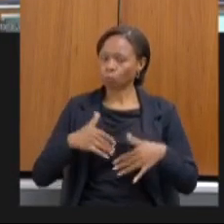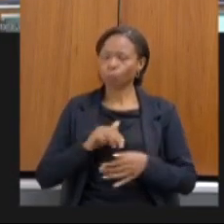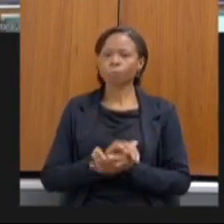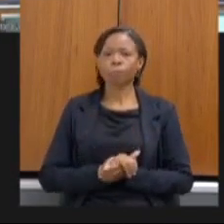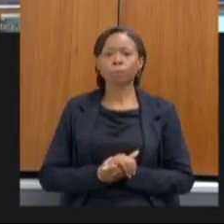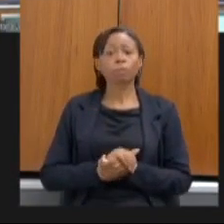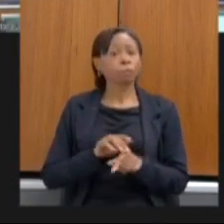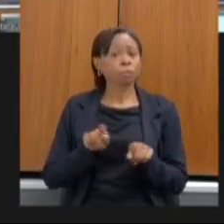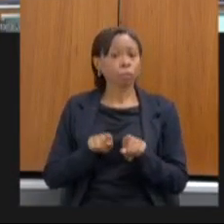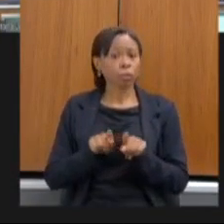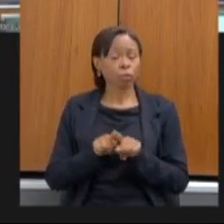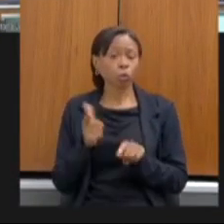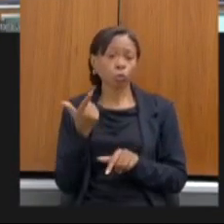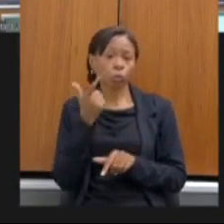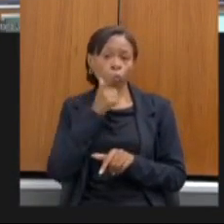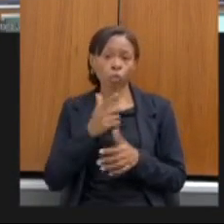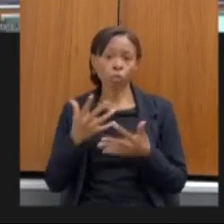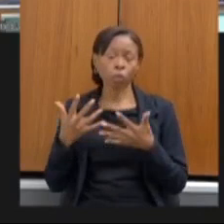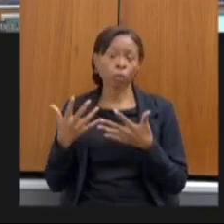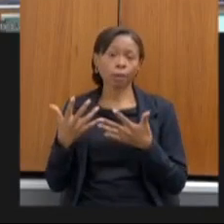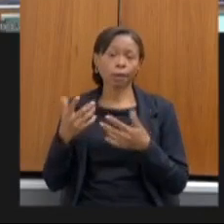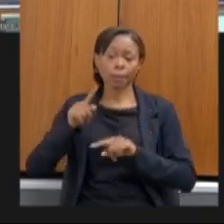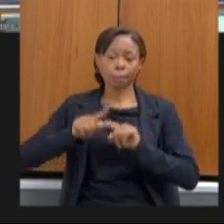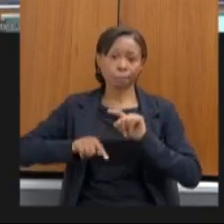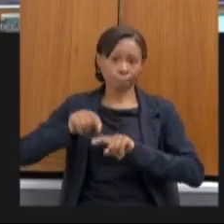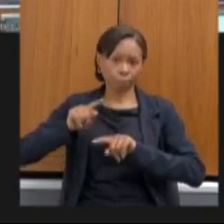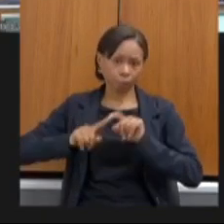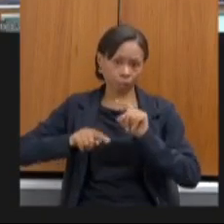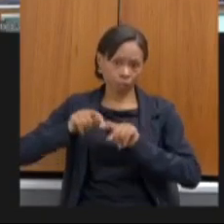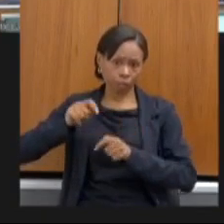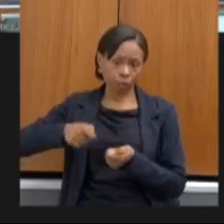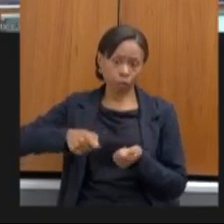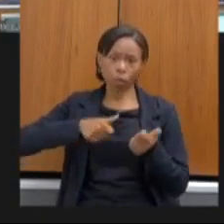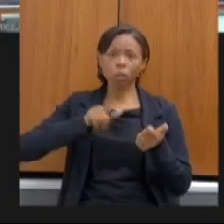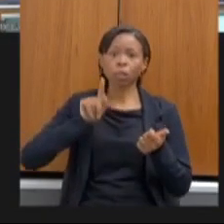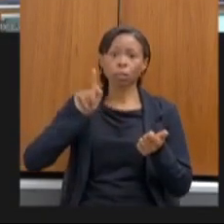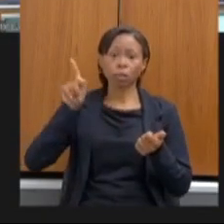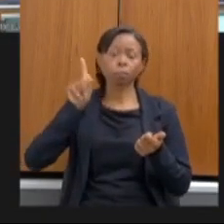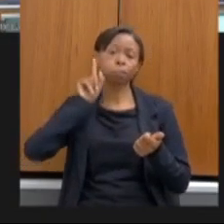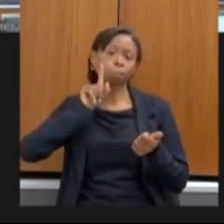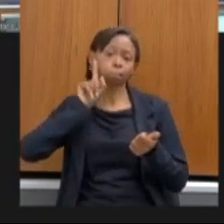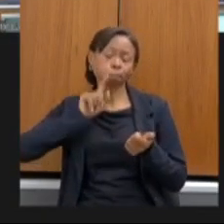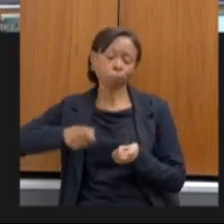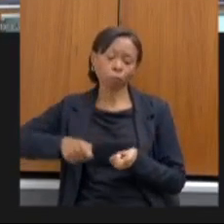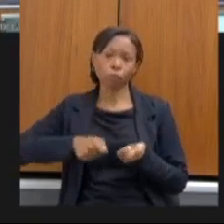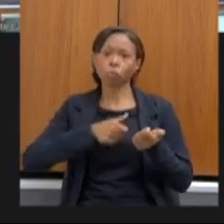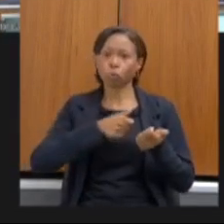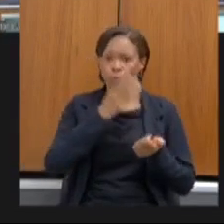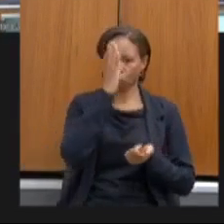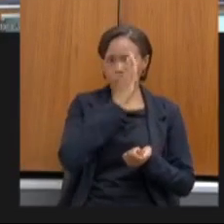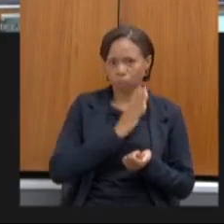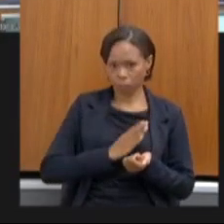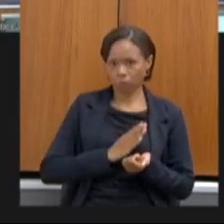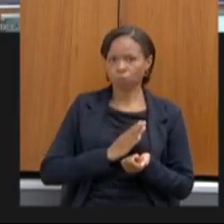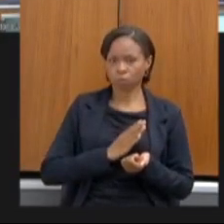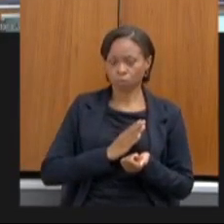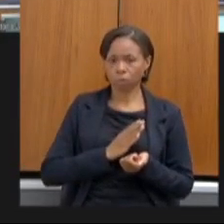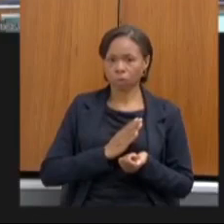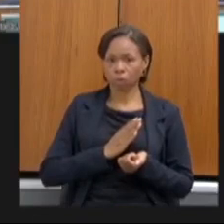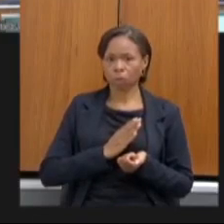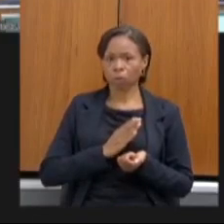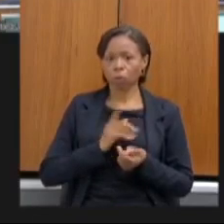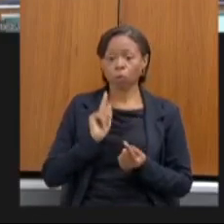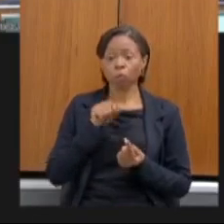equipamentos doados pelos Estados Unidos por meio de maior articulação com a Embaixada Americana para a